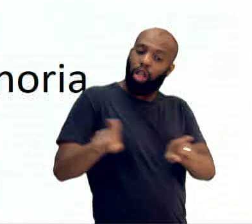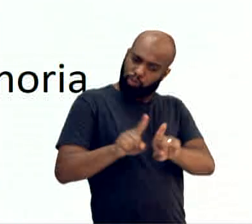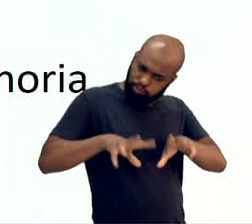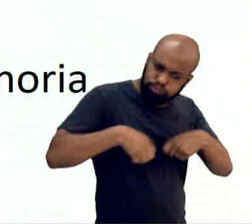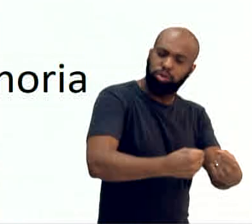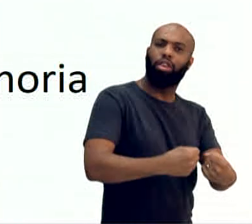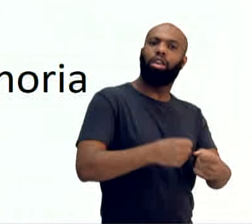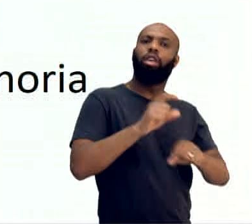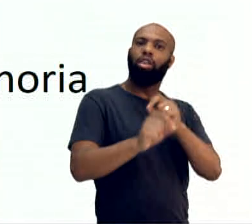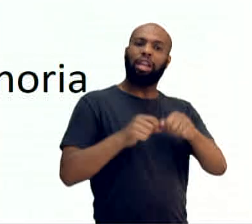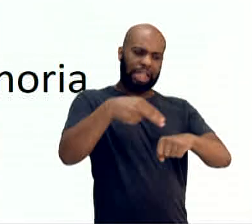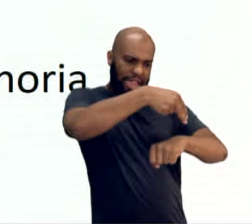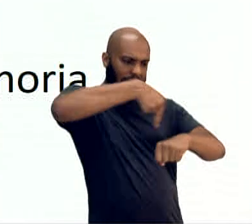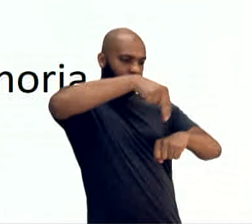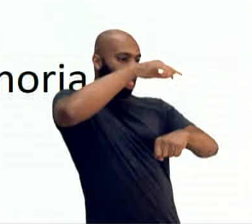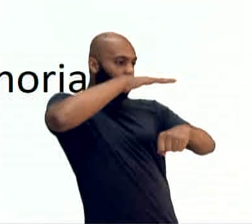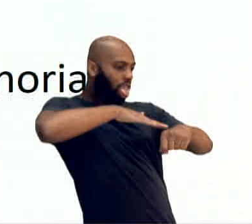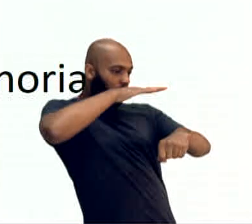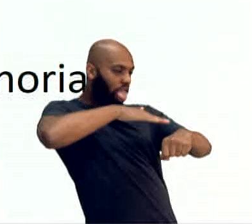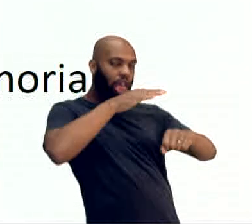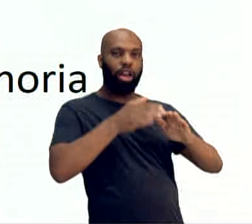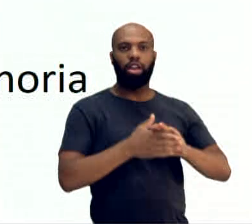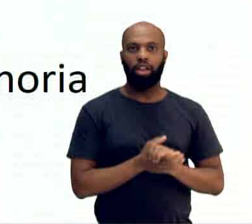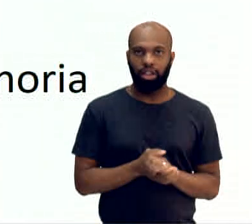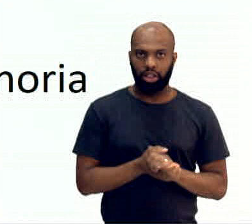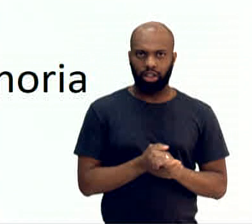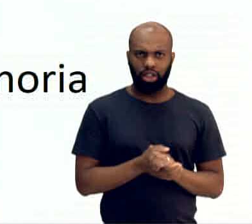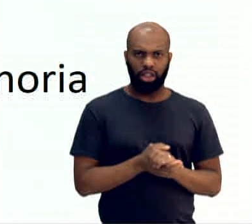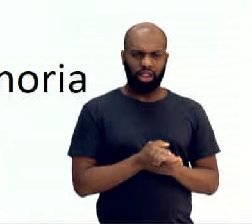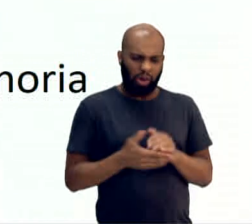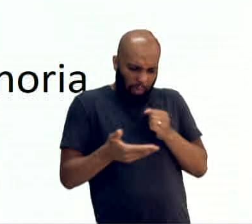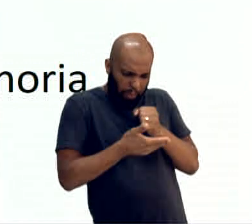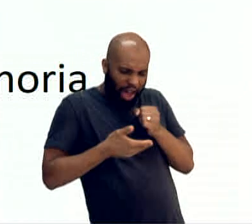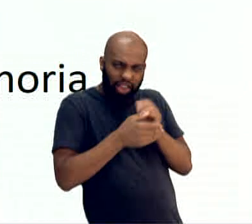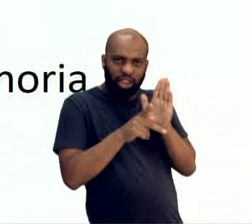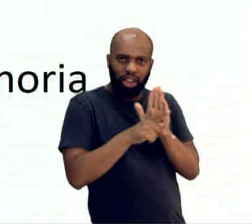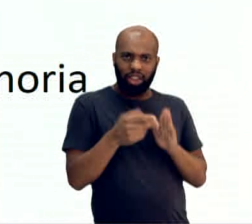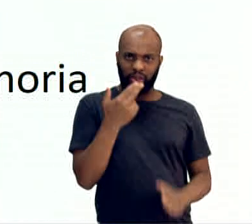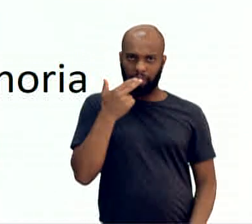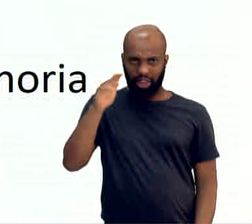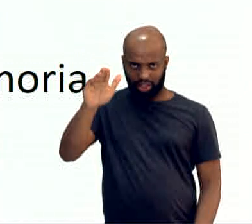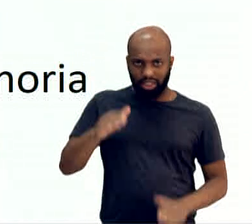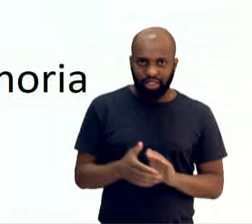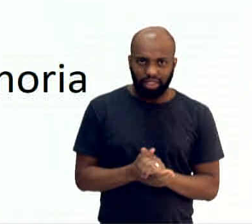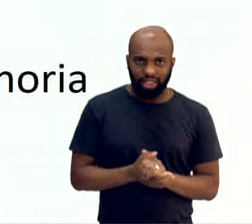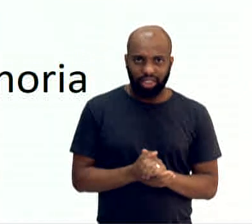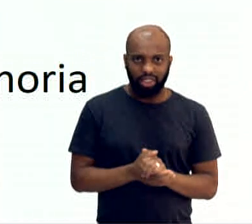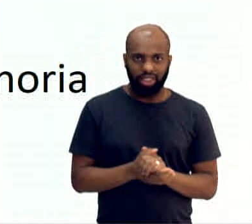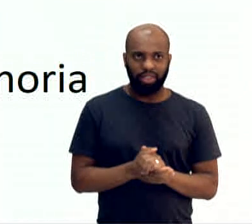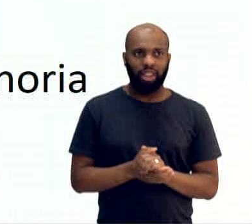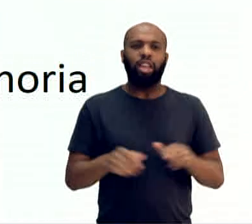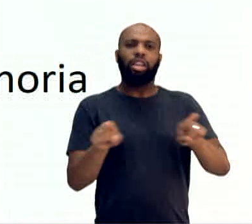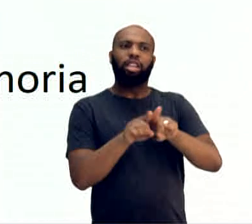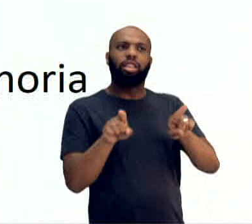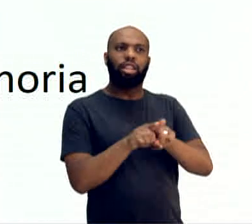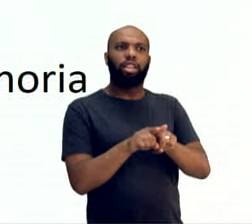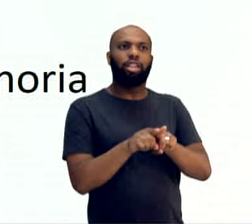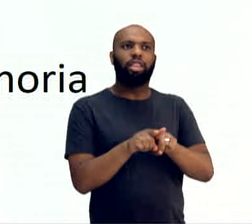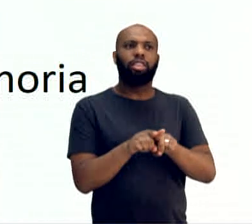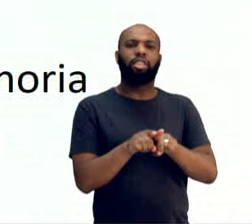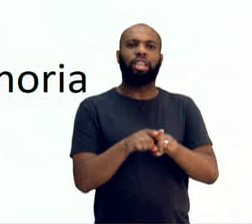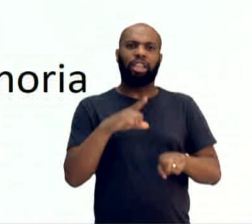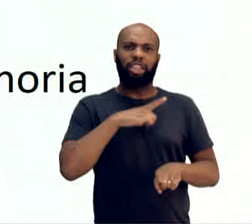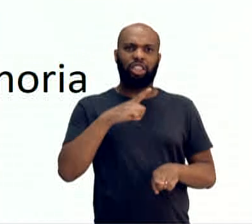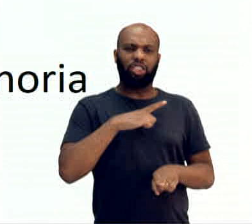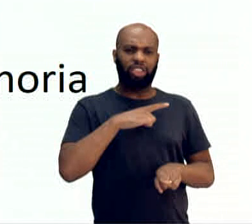defendendo o ultranacionalismo, ideais nazistas, fascistas, o etnocentrismo, o